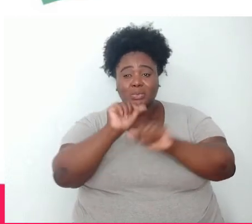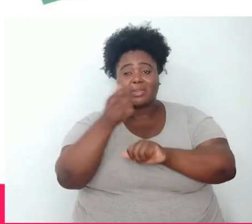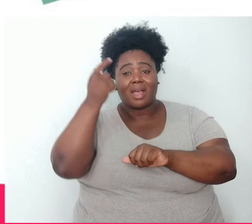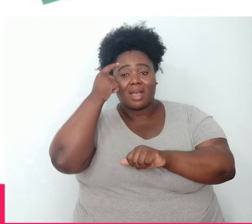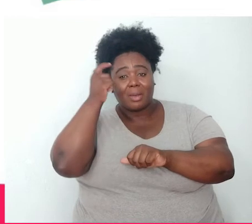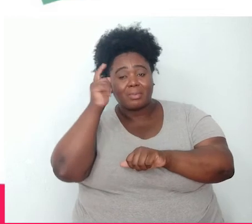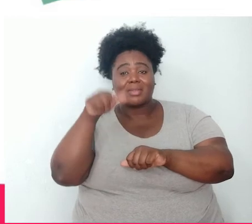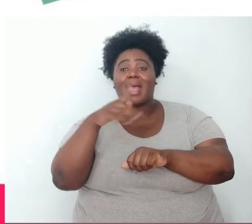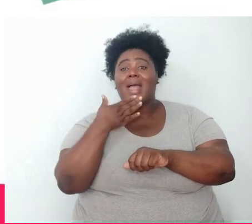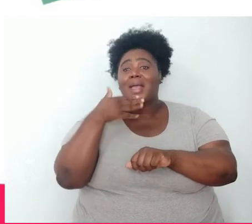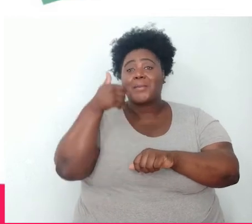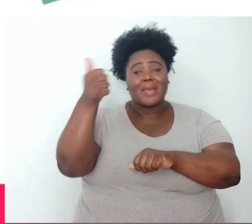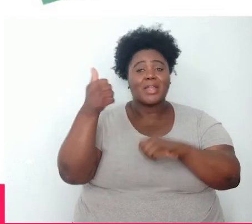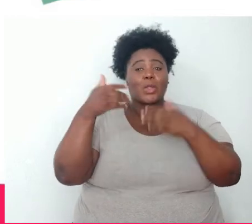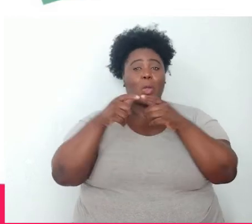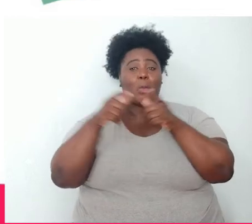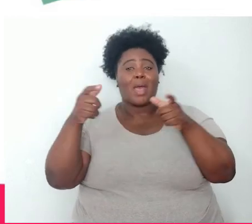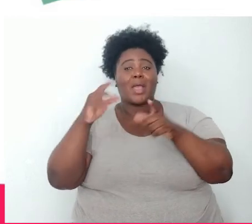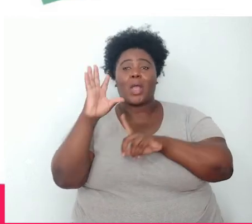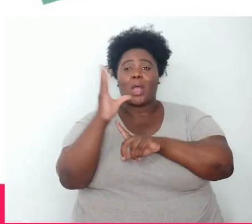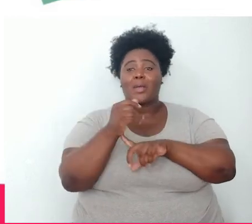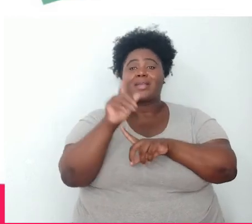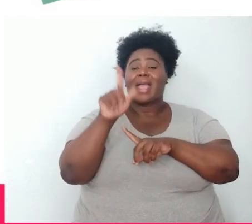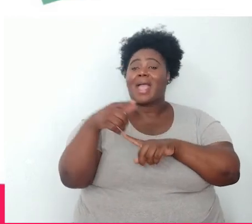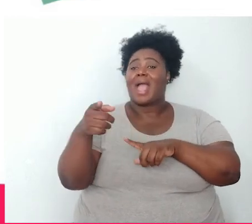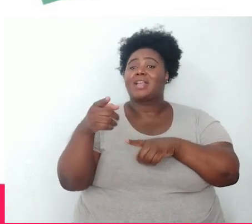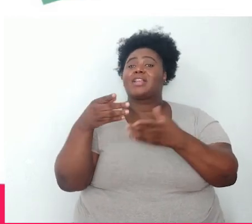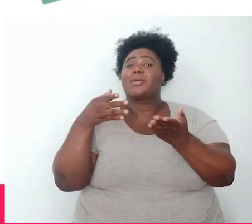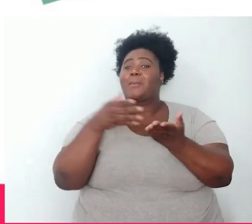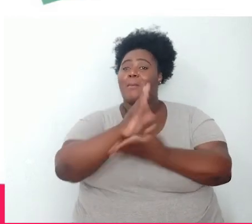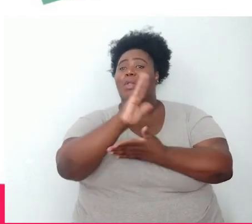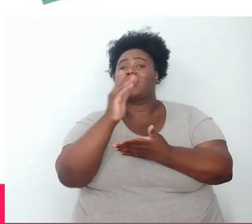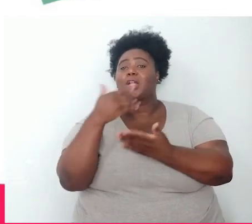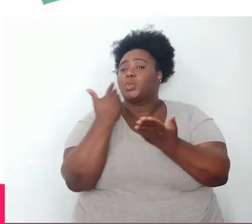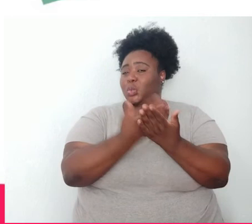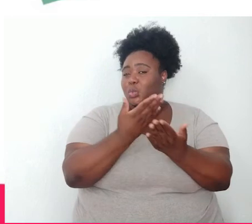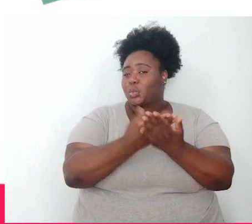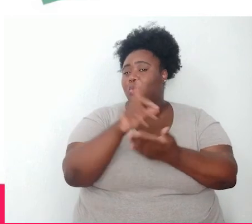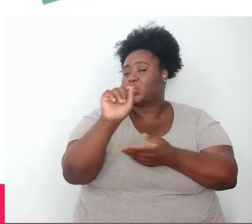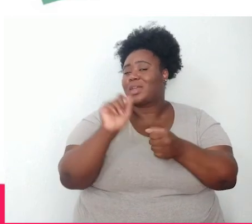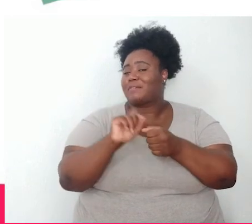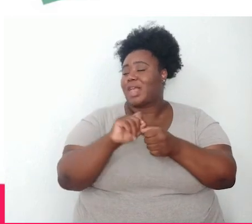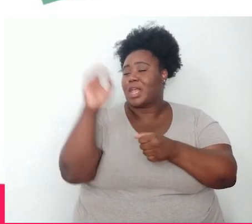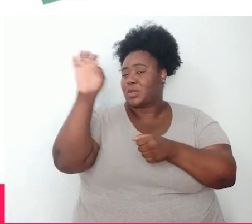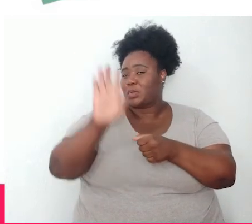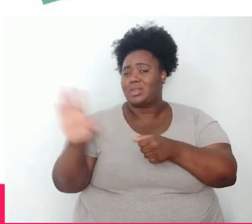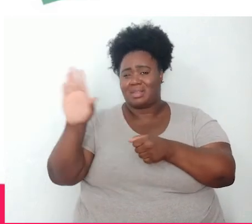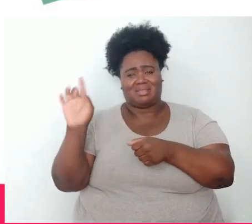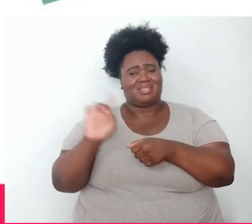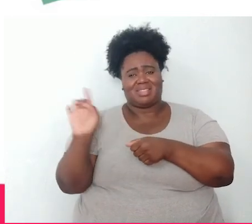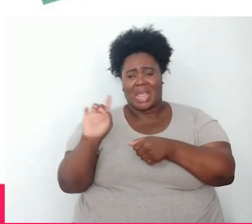que a melhor ou a maior arte é a que passa por um estudo do que é produzido pela